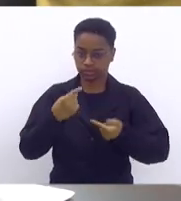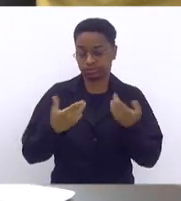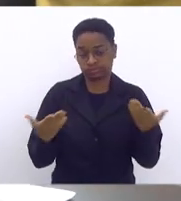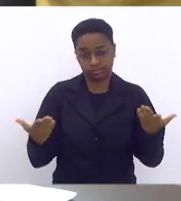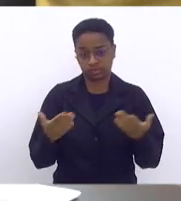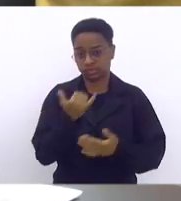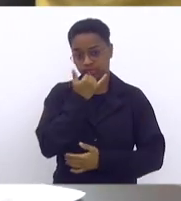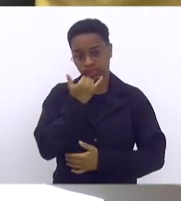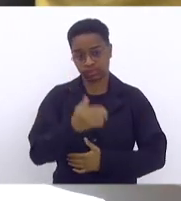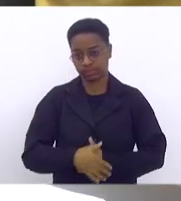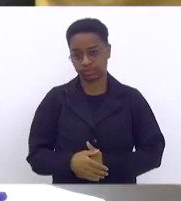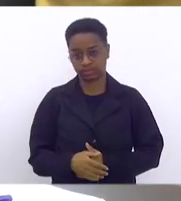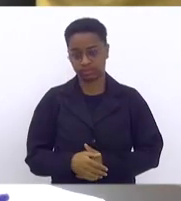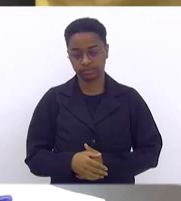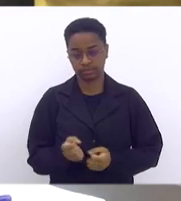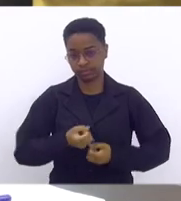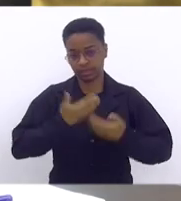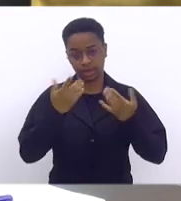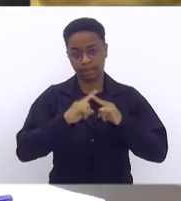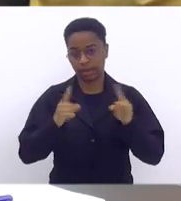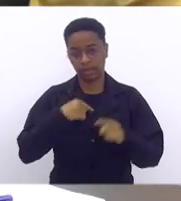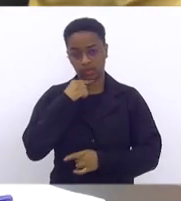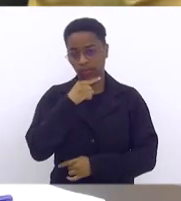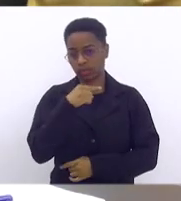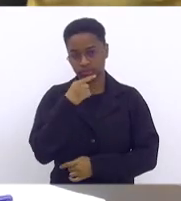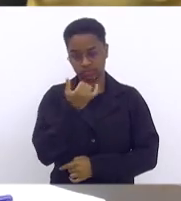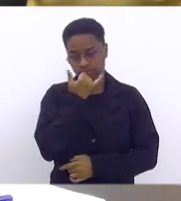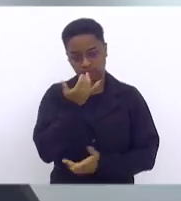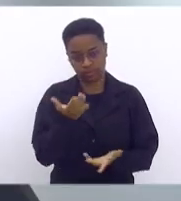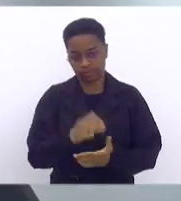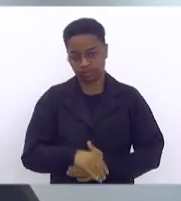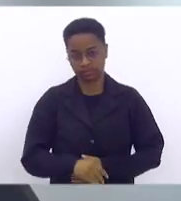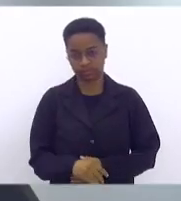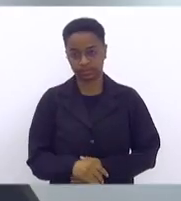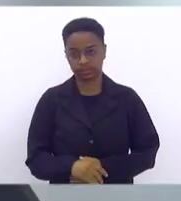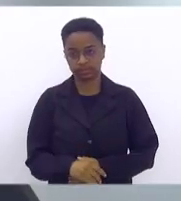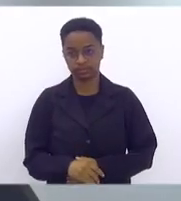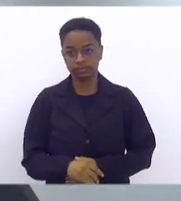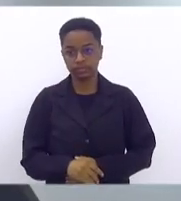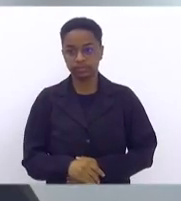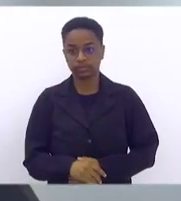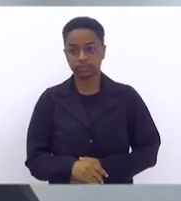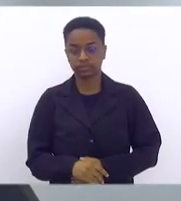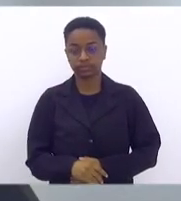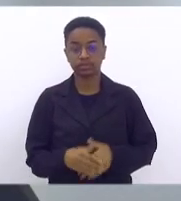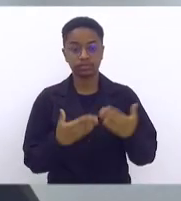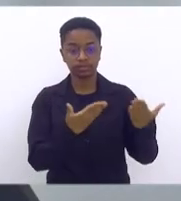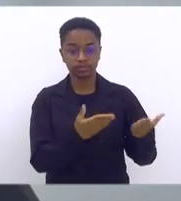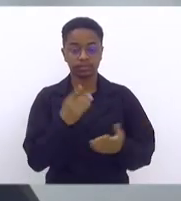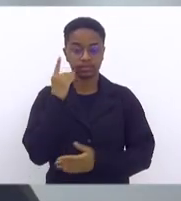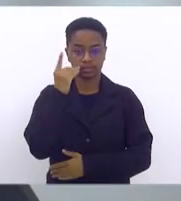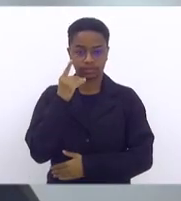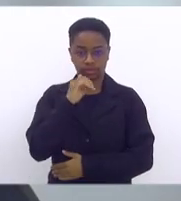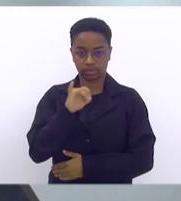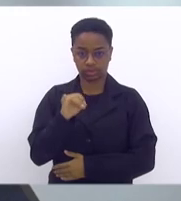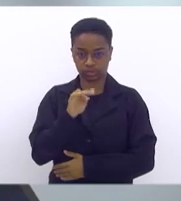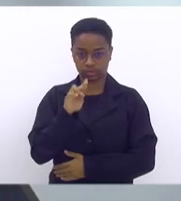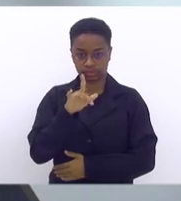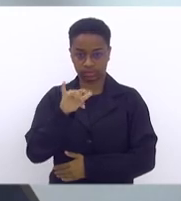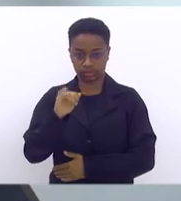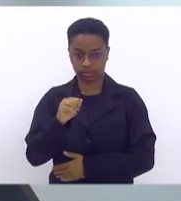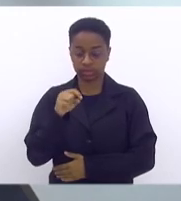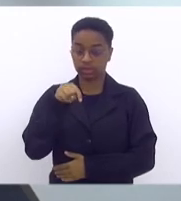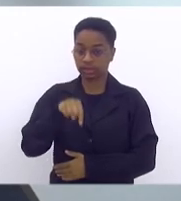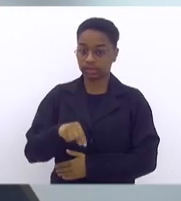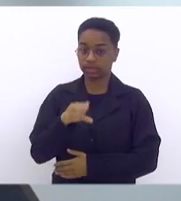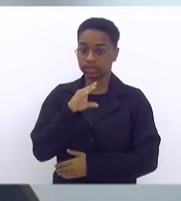ué, desculpa, meu desabafo, só que eu não consigo, desculpa. Bom, deputado Júlio Rocha, esta foi uma